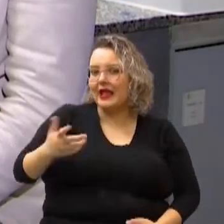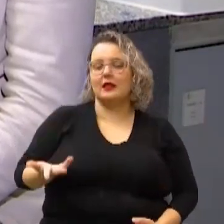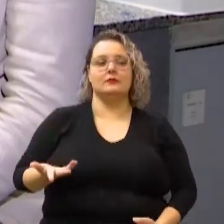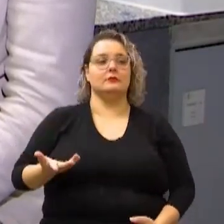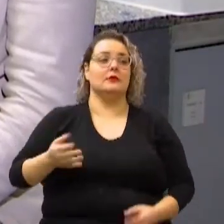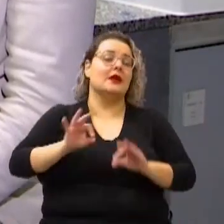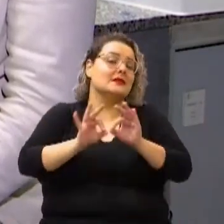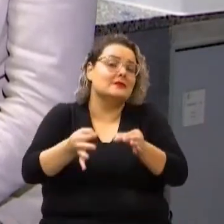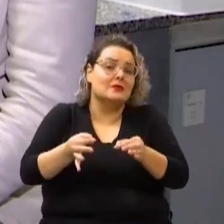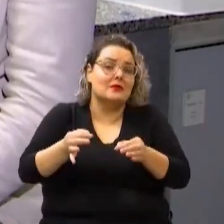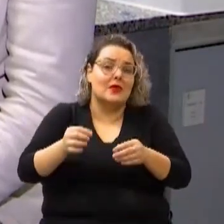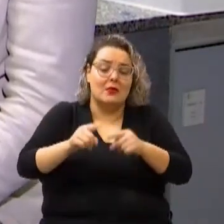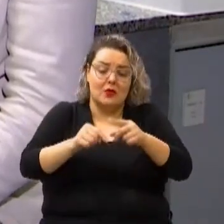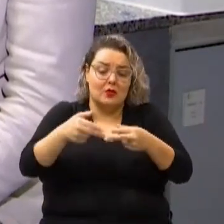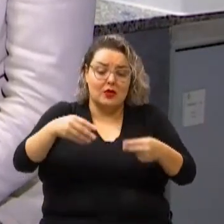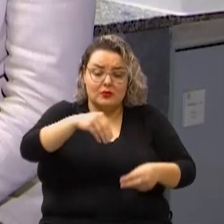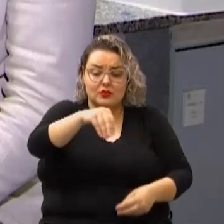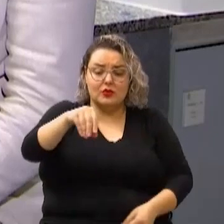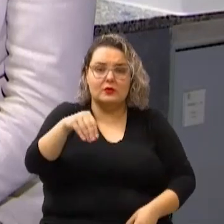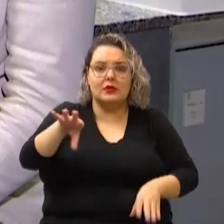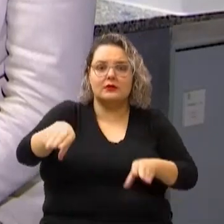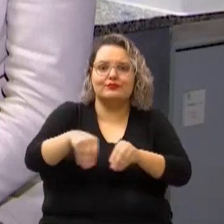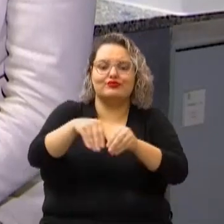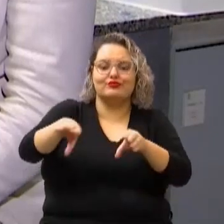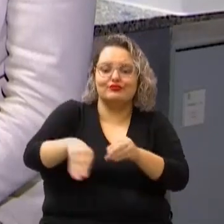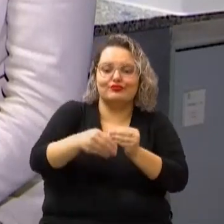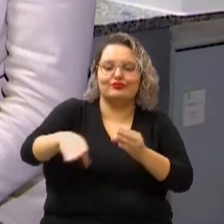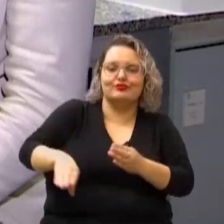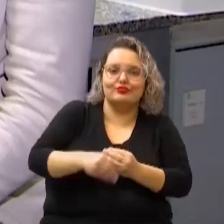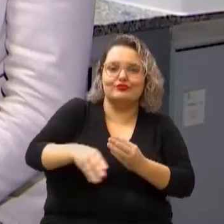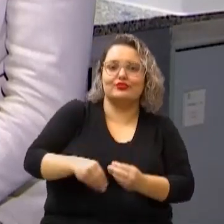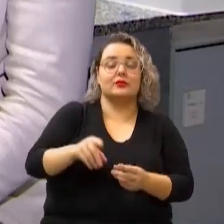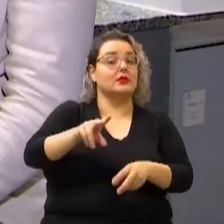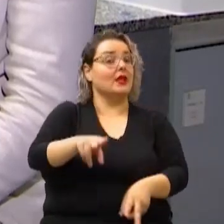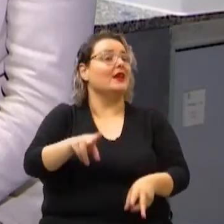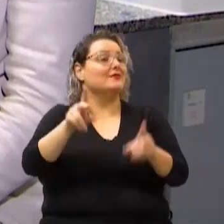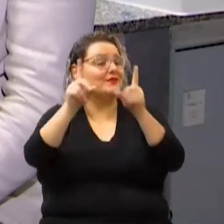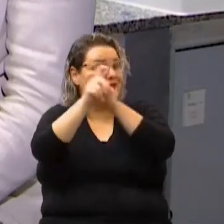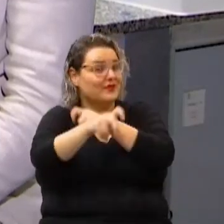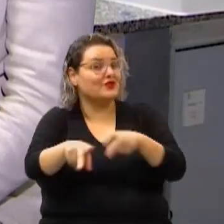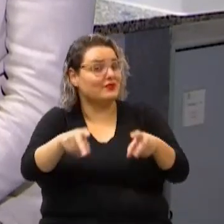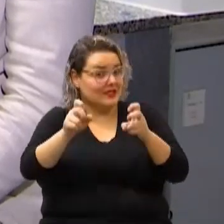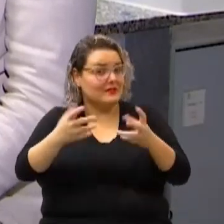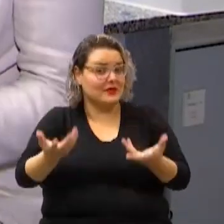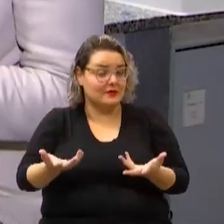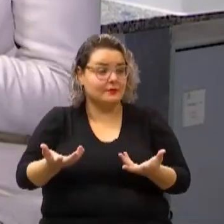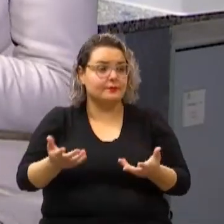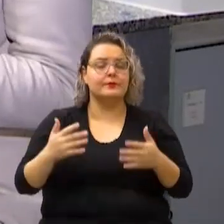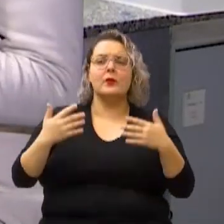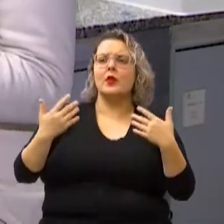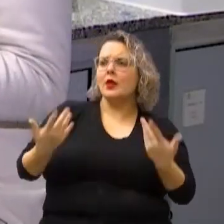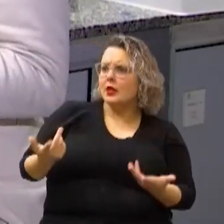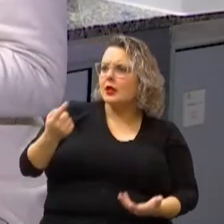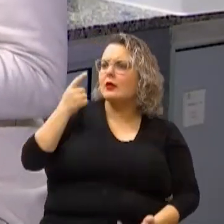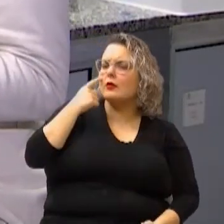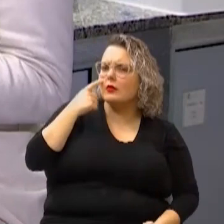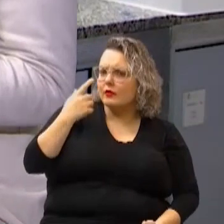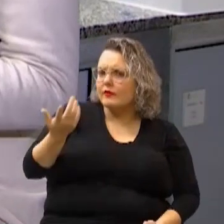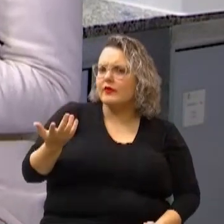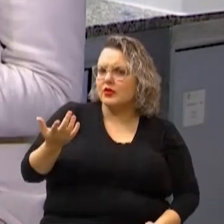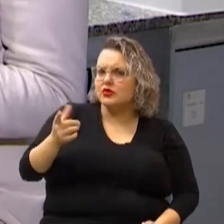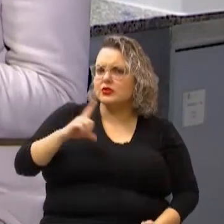Um produto em pó, então você pode adicionar várias coisas ali que é difícil de identificar. Então, eu